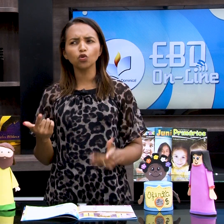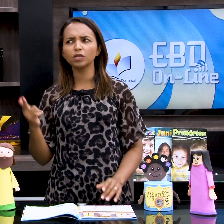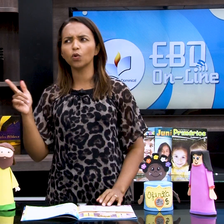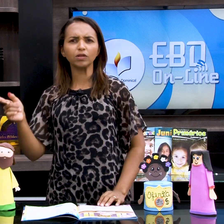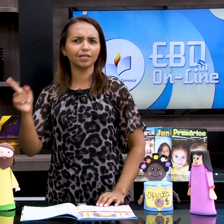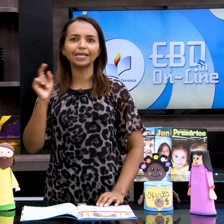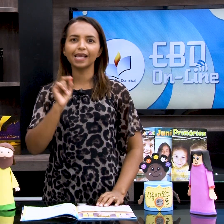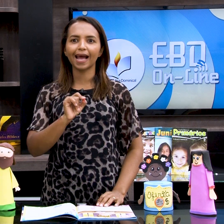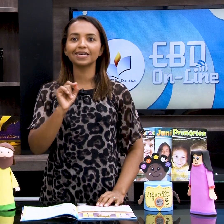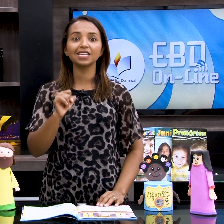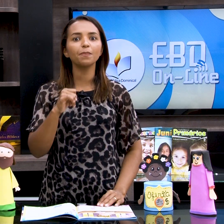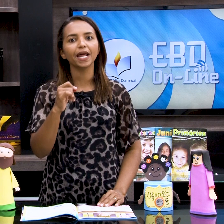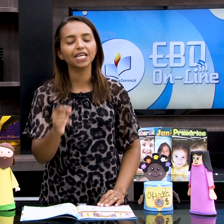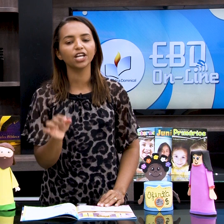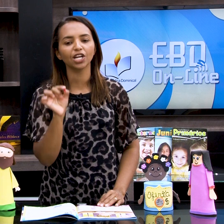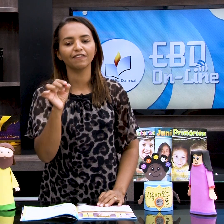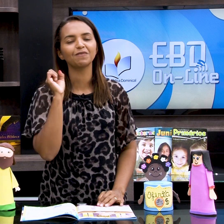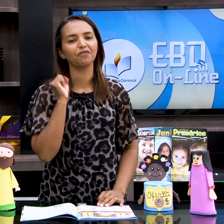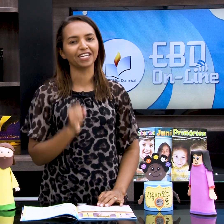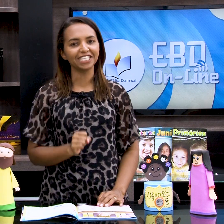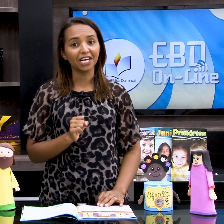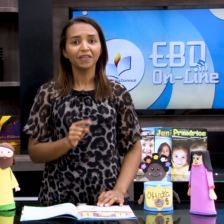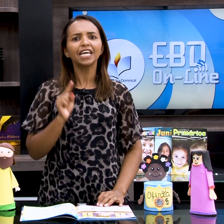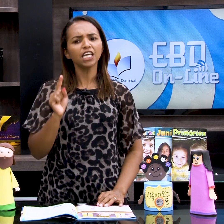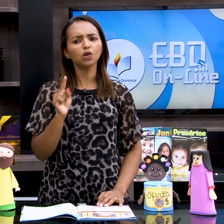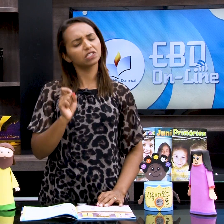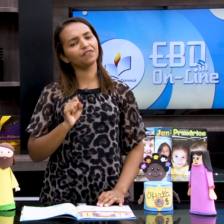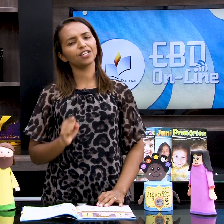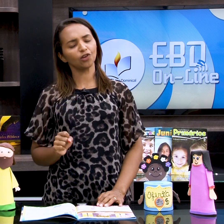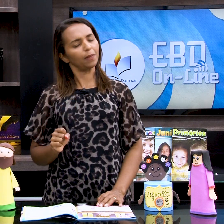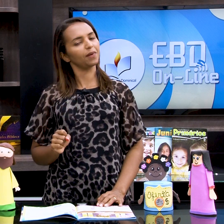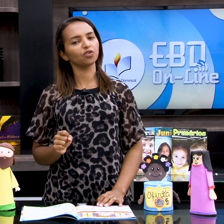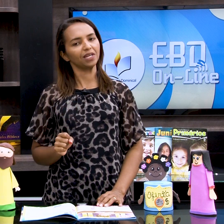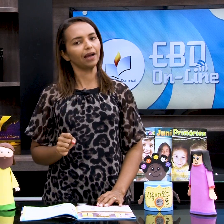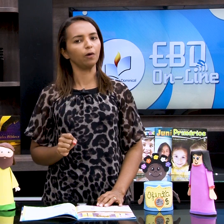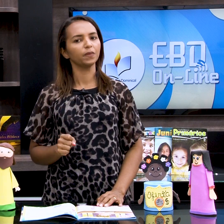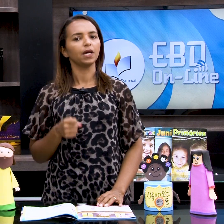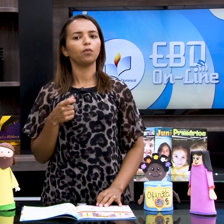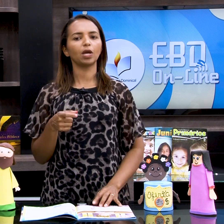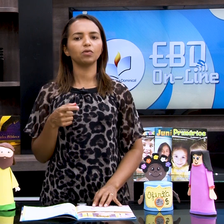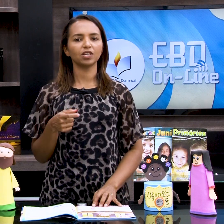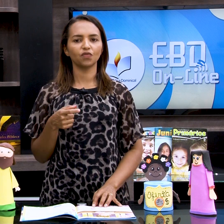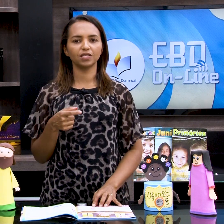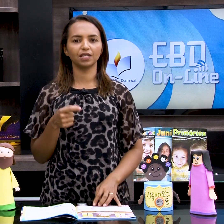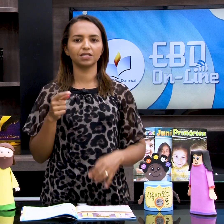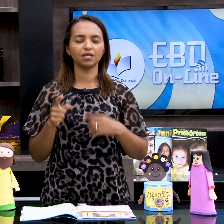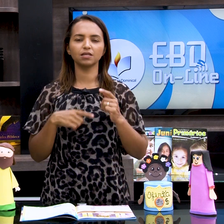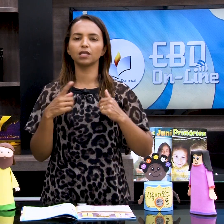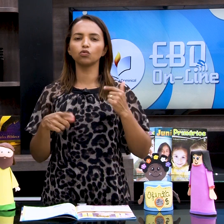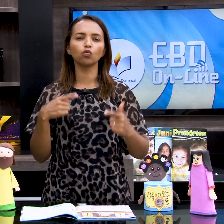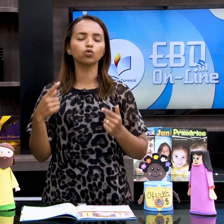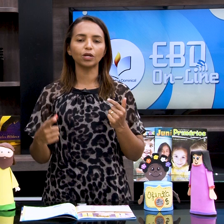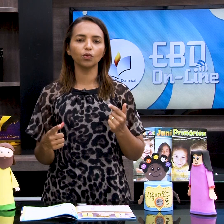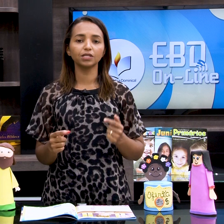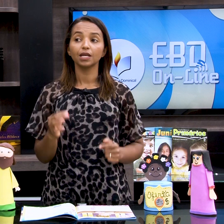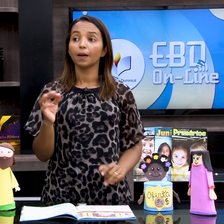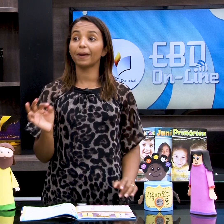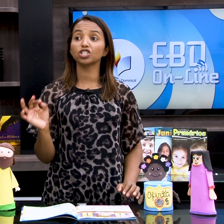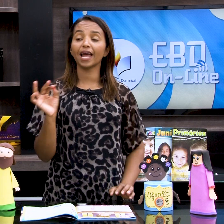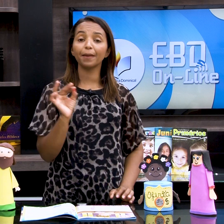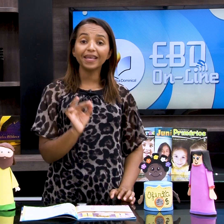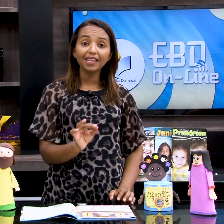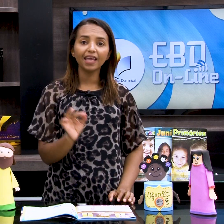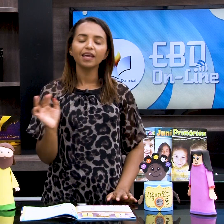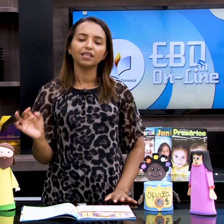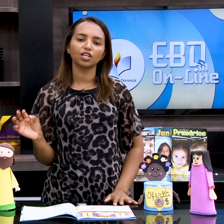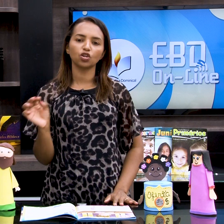têm costume de quando sair de casa e ir pra igreja levar uma ofertinha inclusive na escola bíblica dominical porque muitas vezes tem as crianças que dão no culto à noite mas